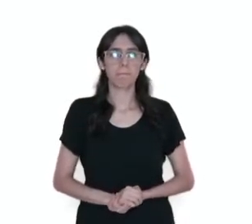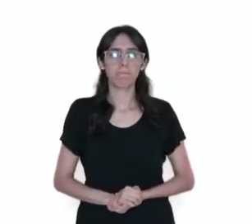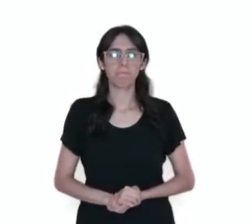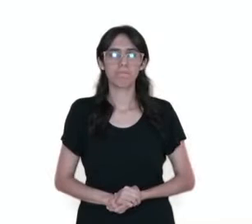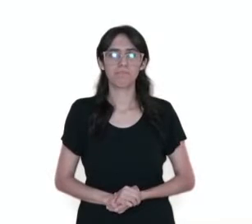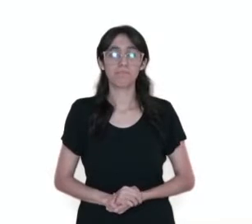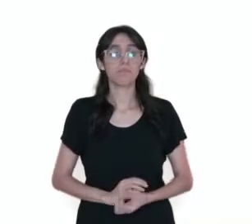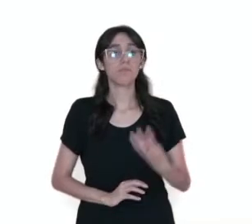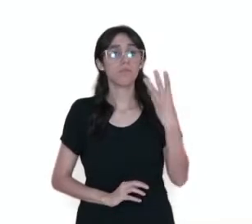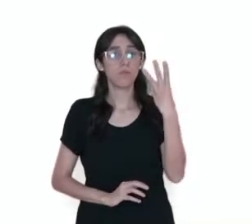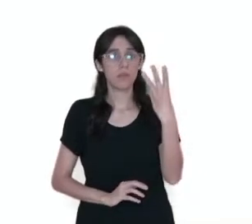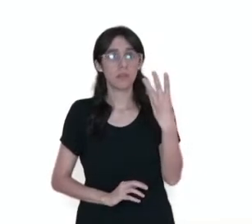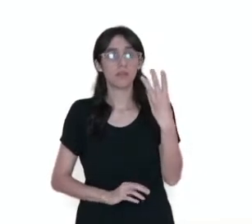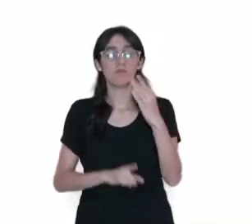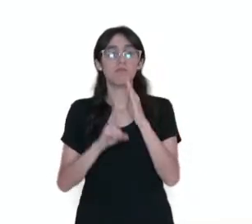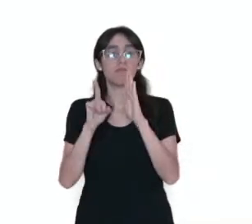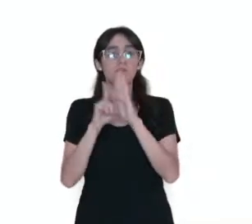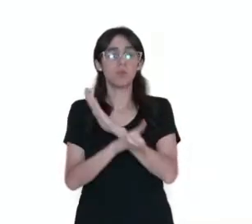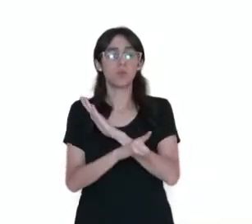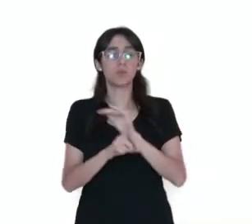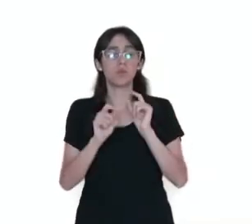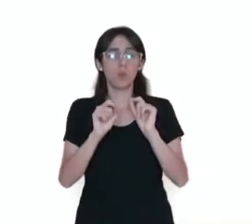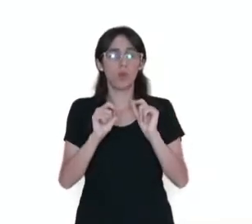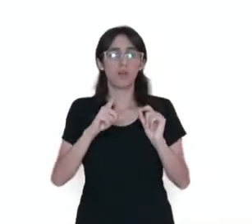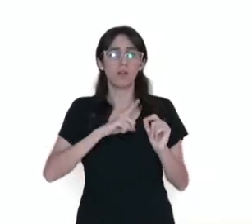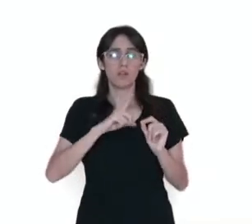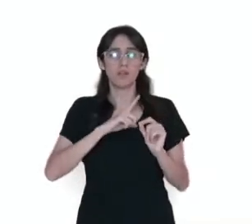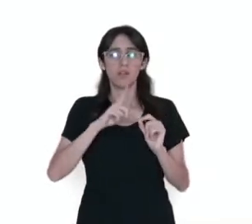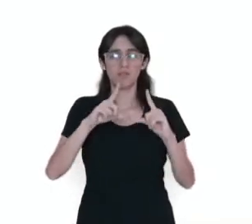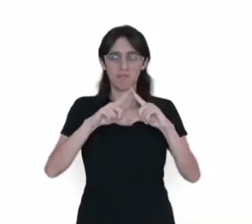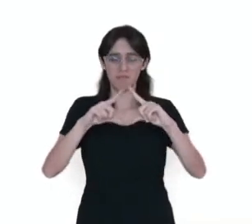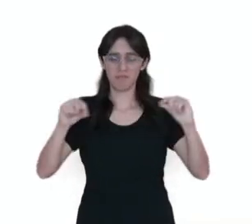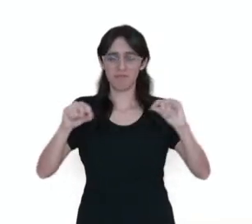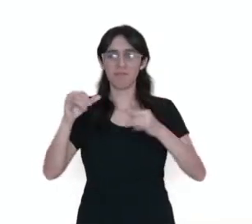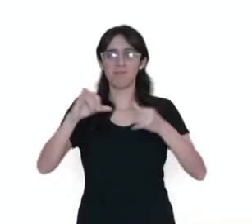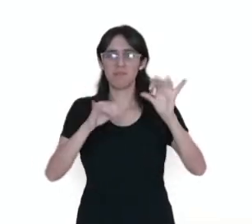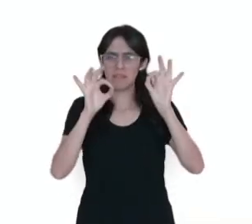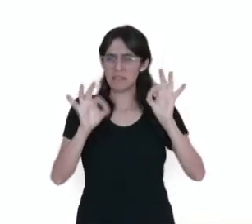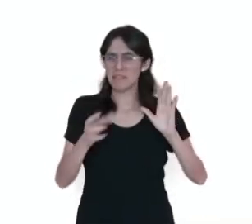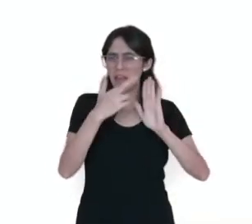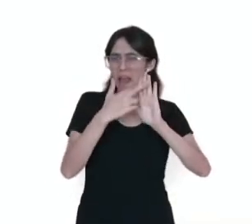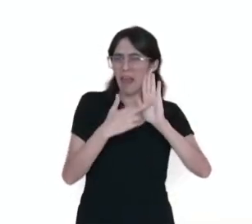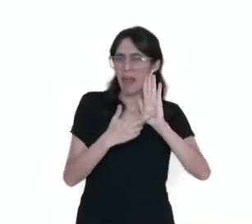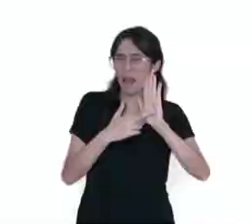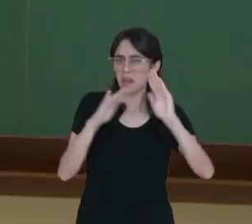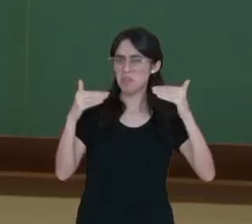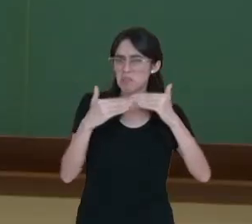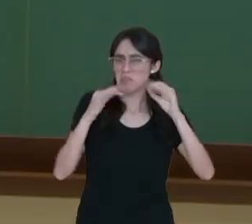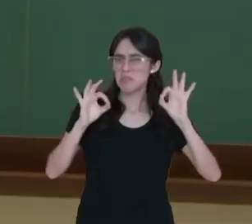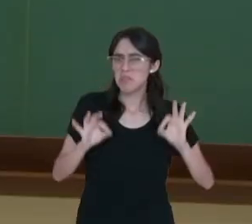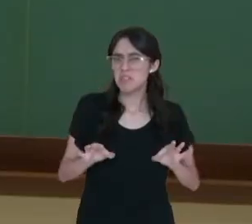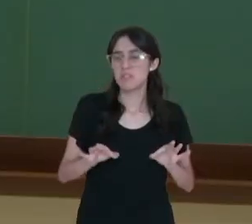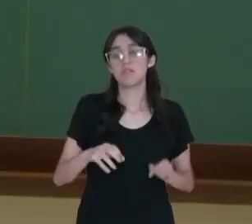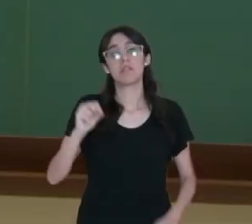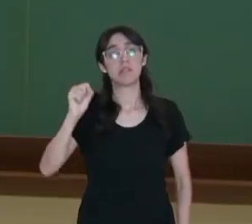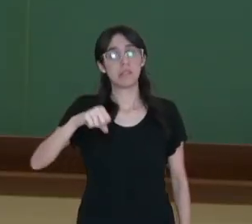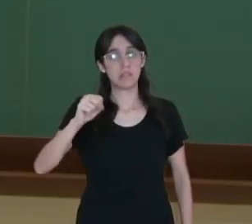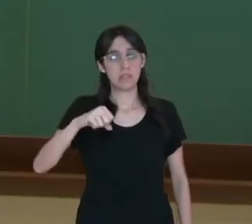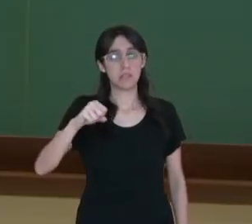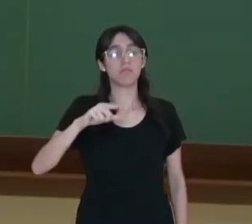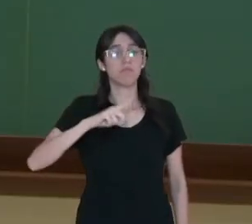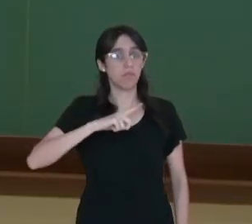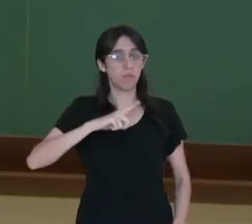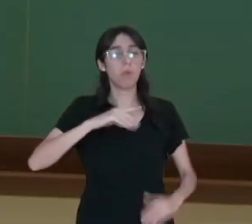Na 3 ele fala o seguinte, a representação dessa equação química obedece às leis estudadas? Justifique. Sim, essa reação